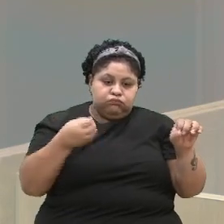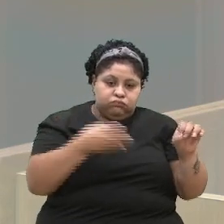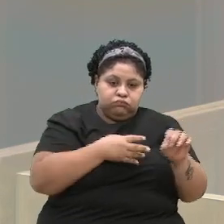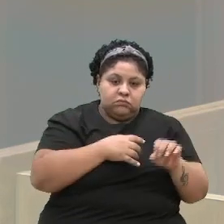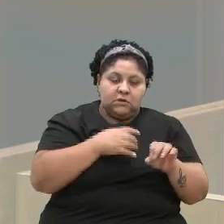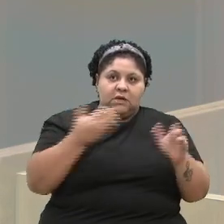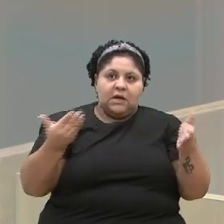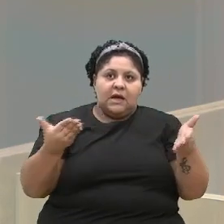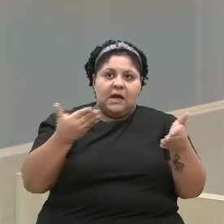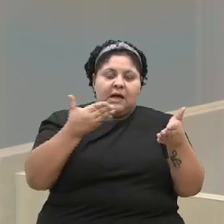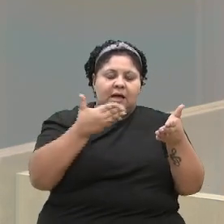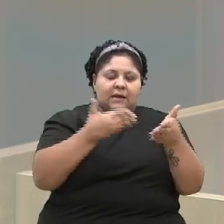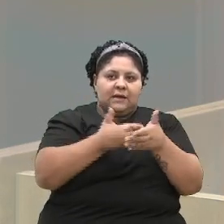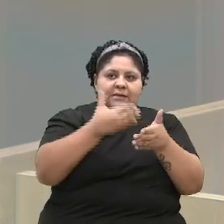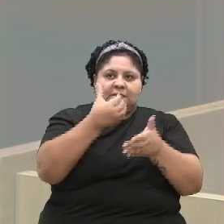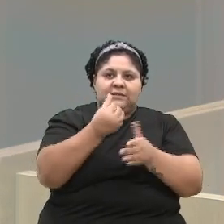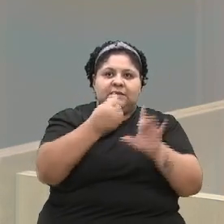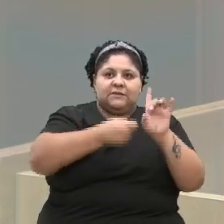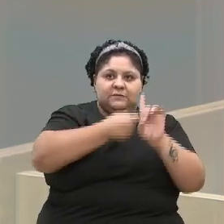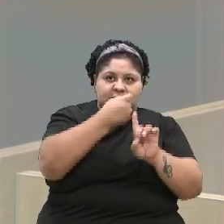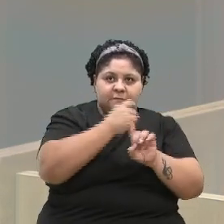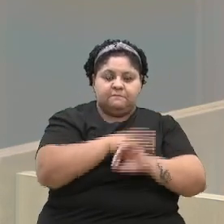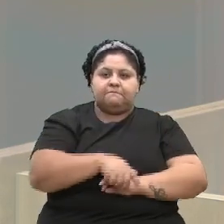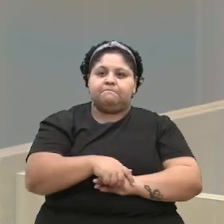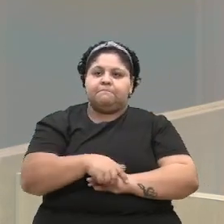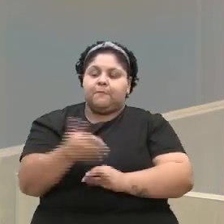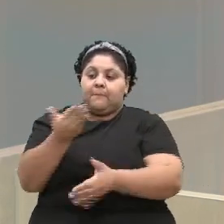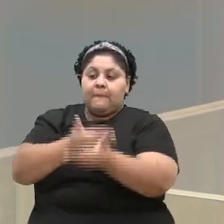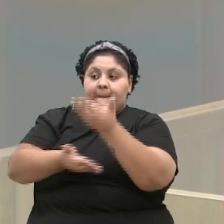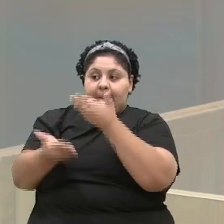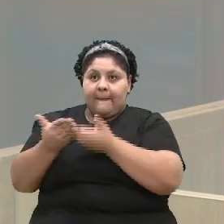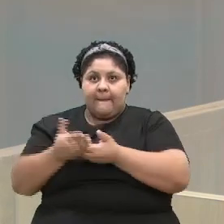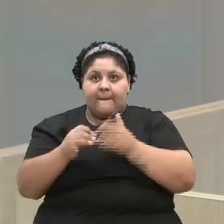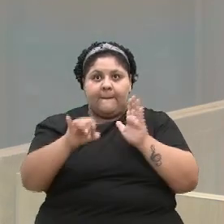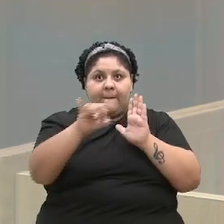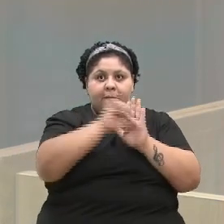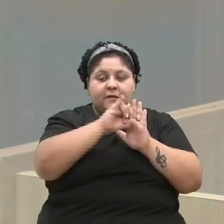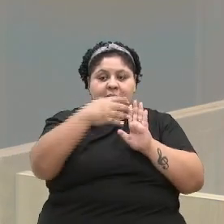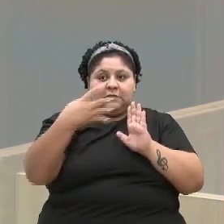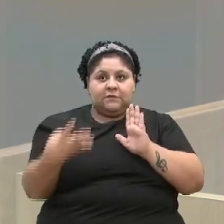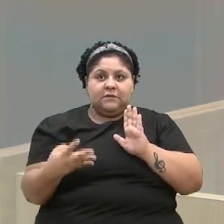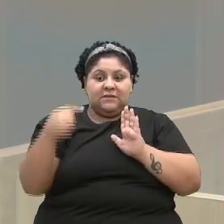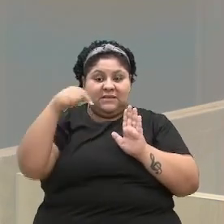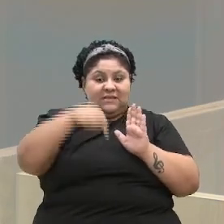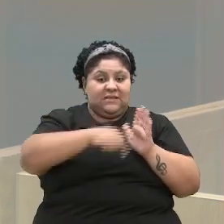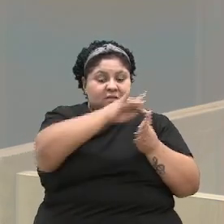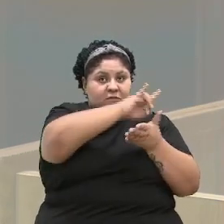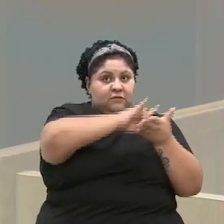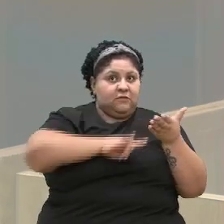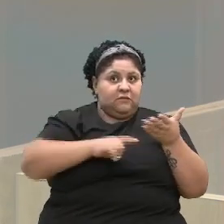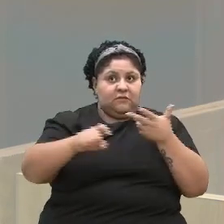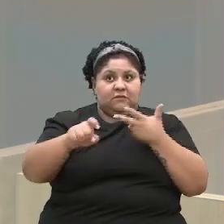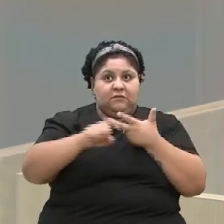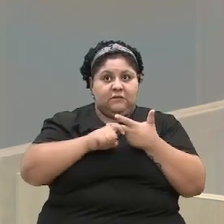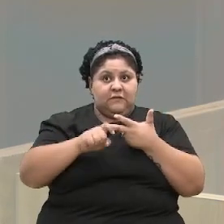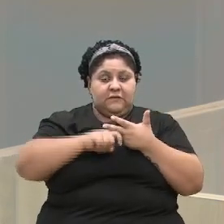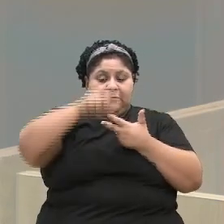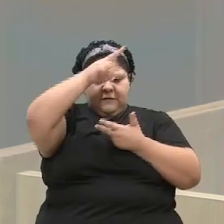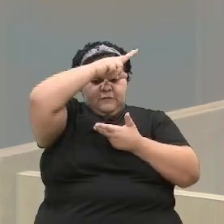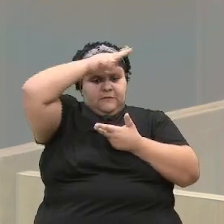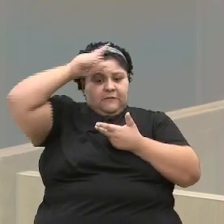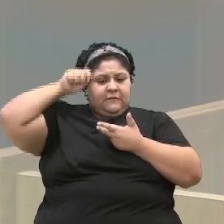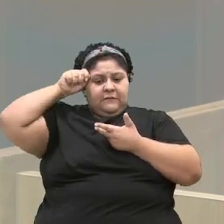semestralmente. Para fins de atendimento do inciso 4º do caput deste artigo, o Executivo Municipal